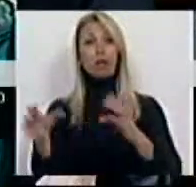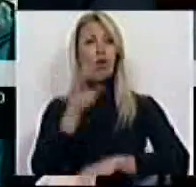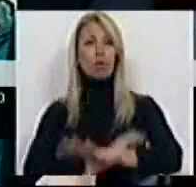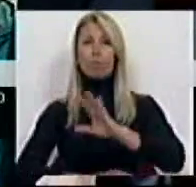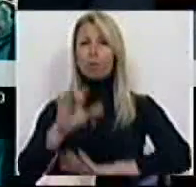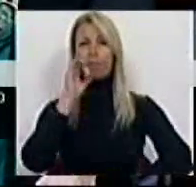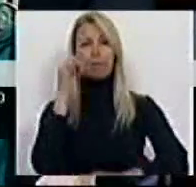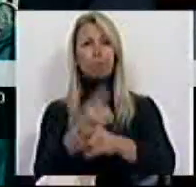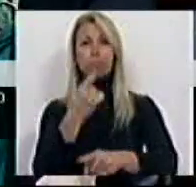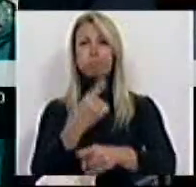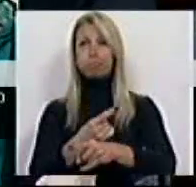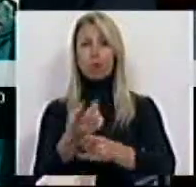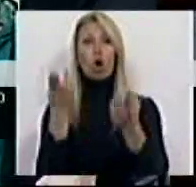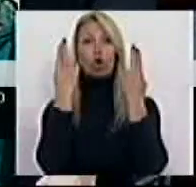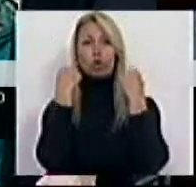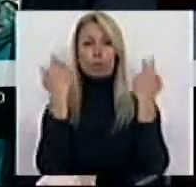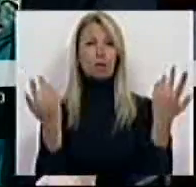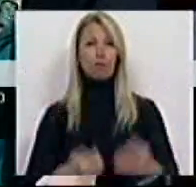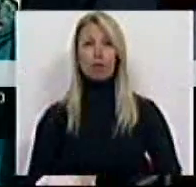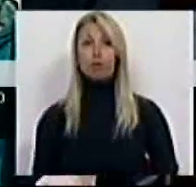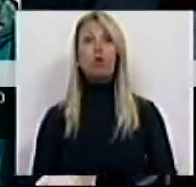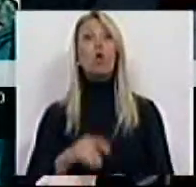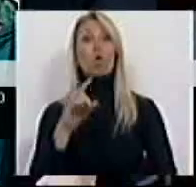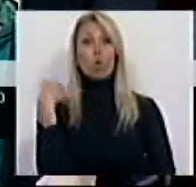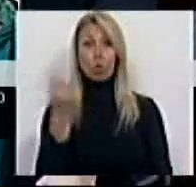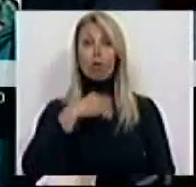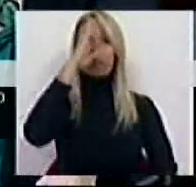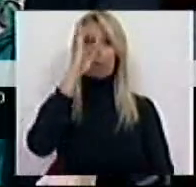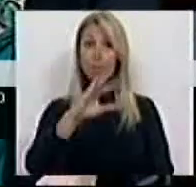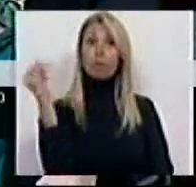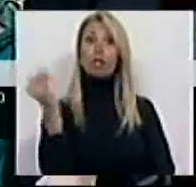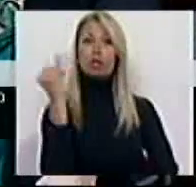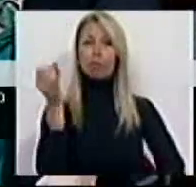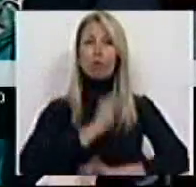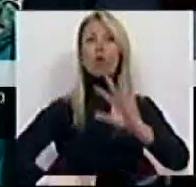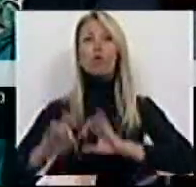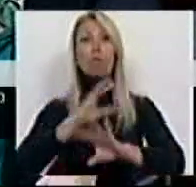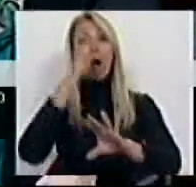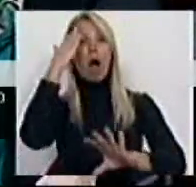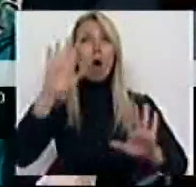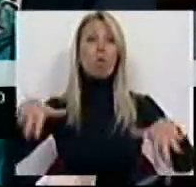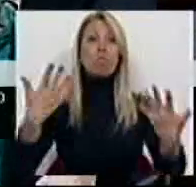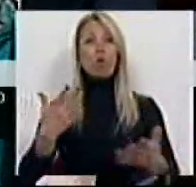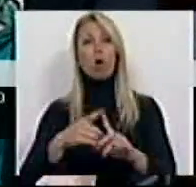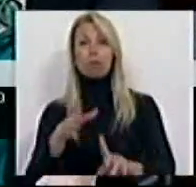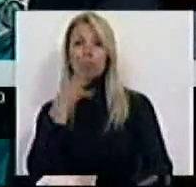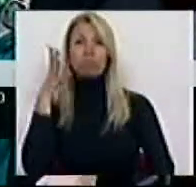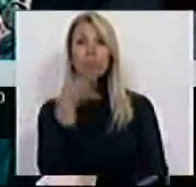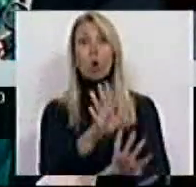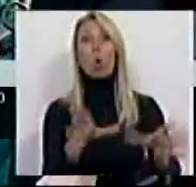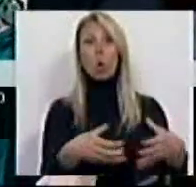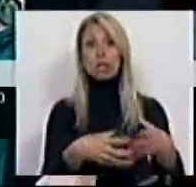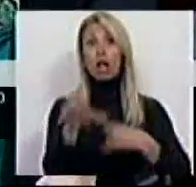sempre, subservientes. Aquilo que sabemos é que as instituições europeias consideram que podem mandar recados do